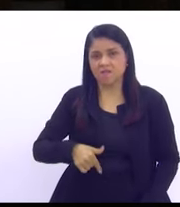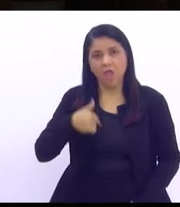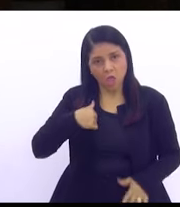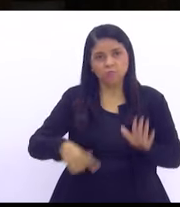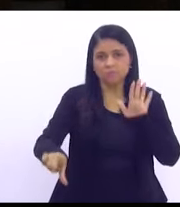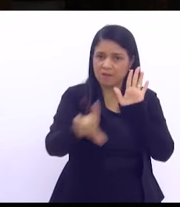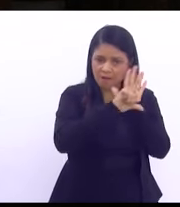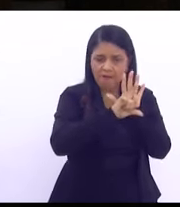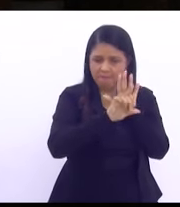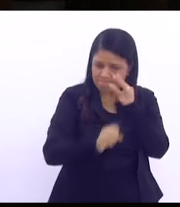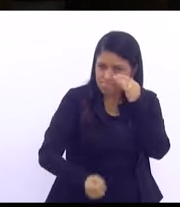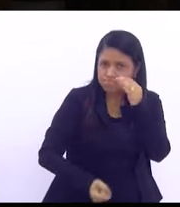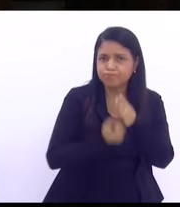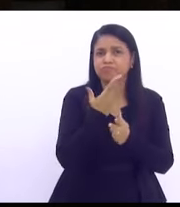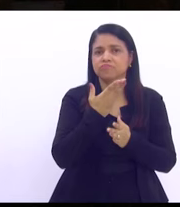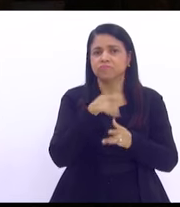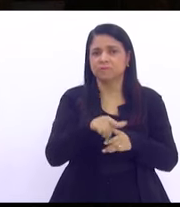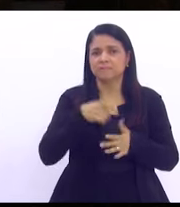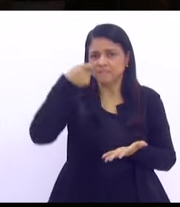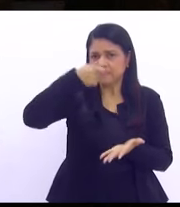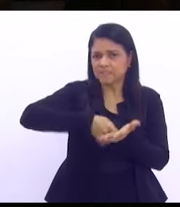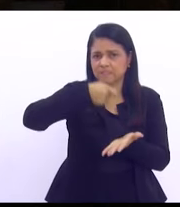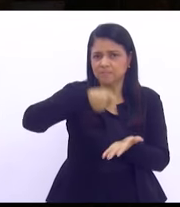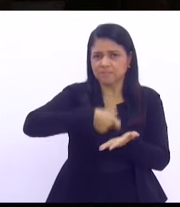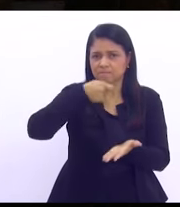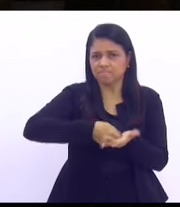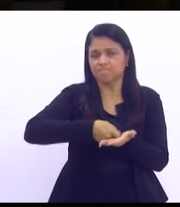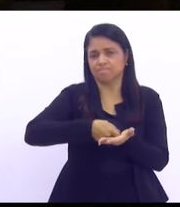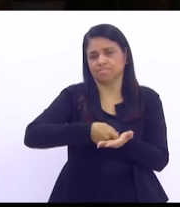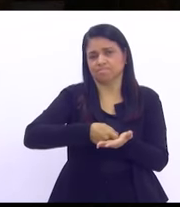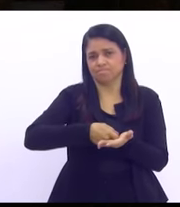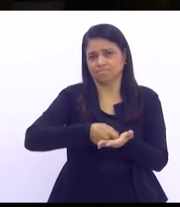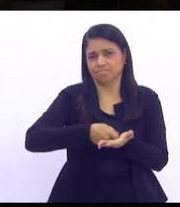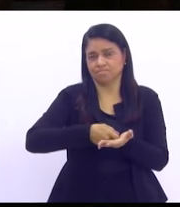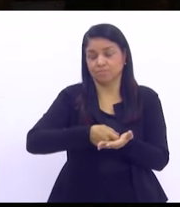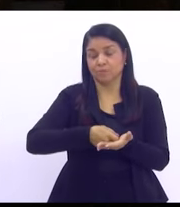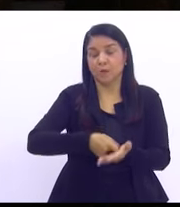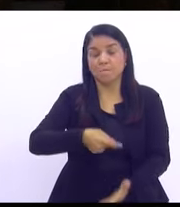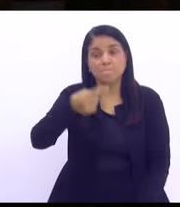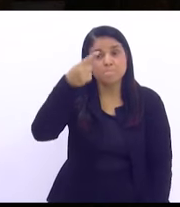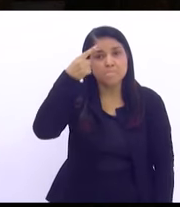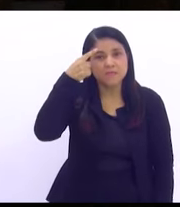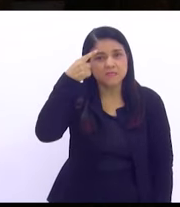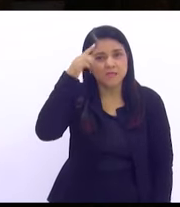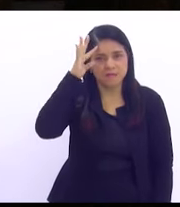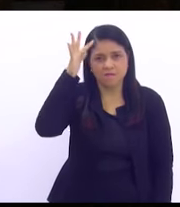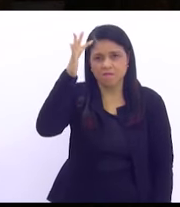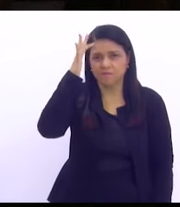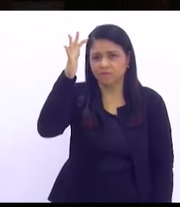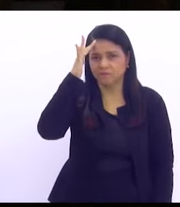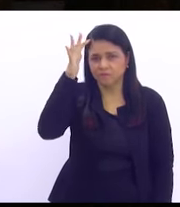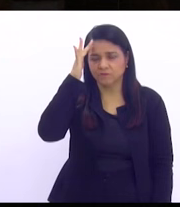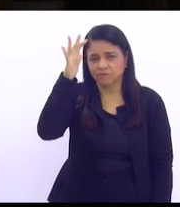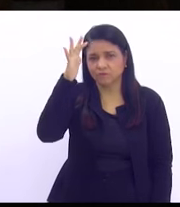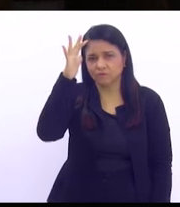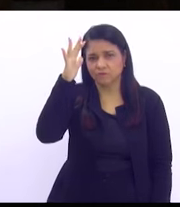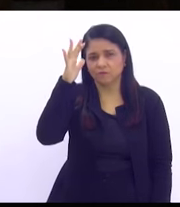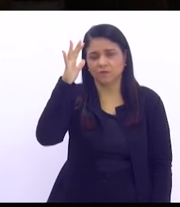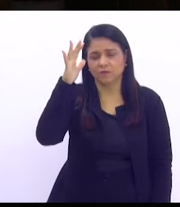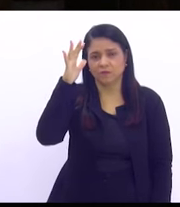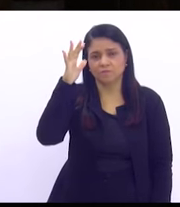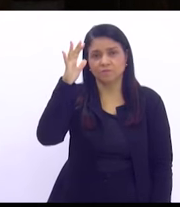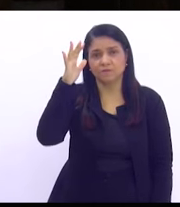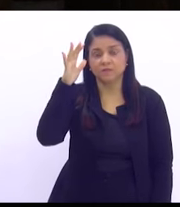leis bem duras e severas, para que eles passem a refletir e pensar, deputado Fábio Silva, para